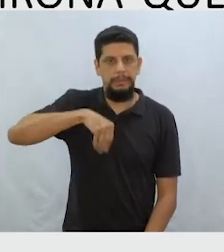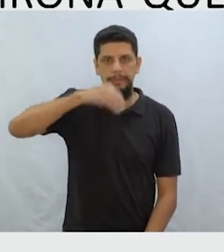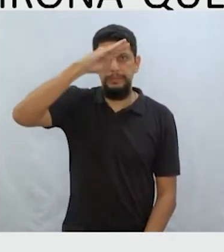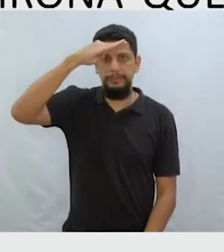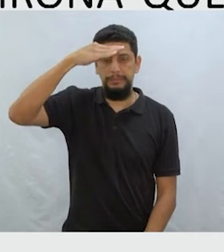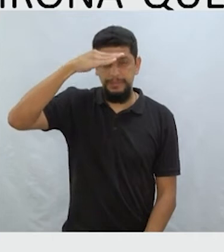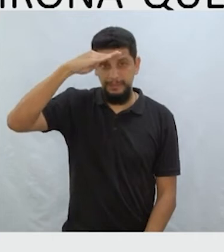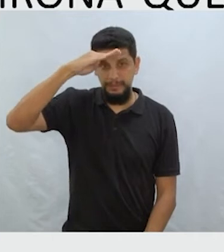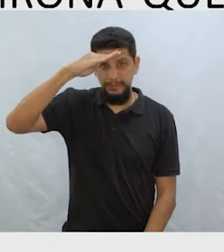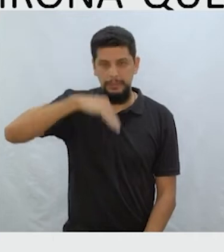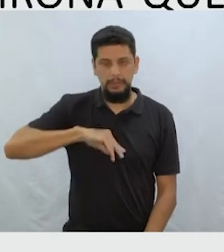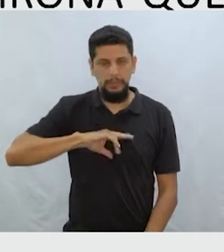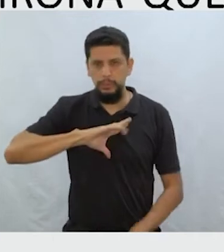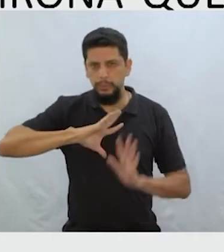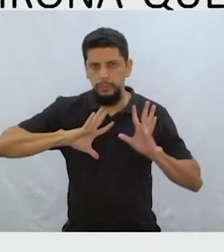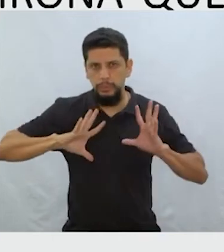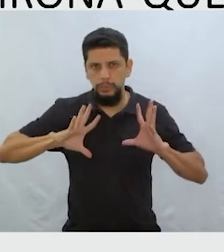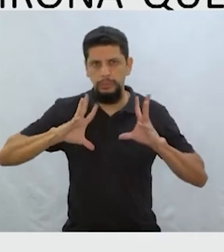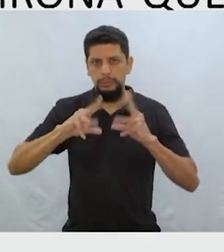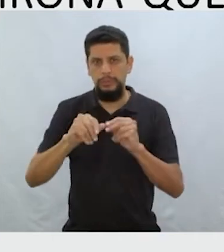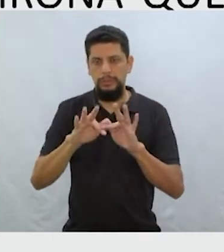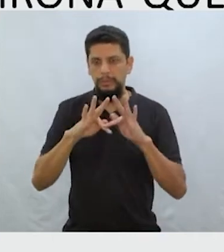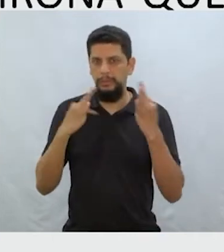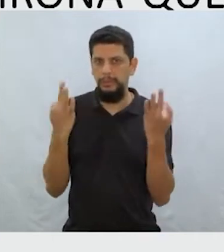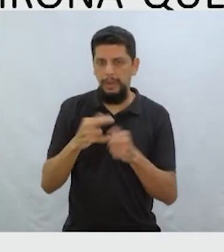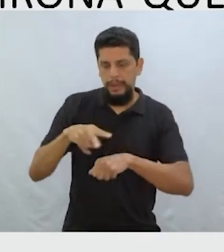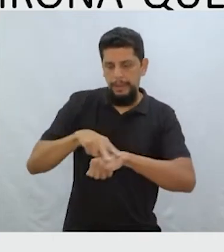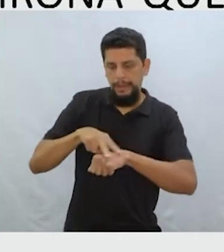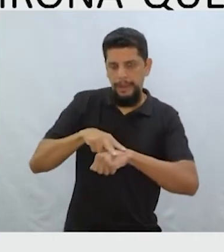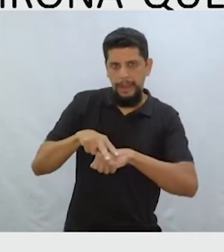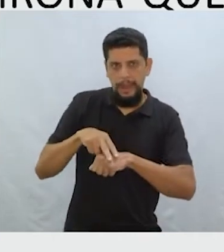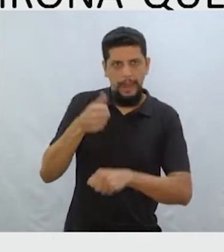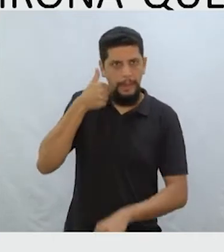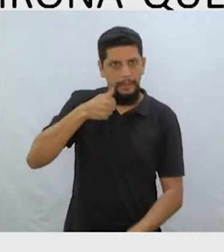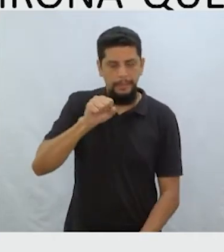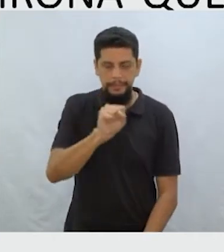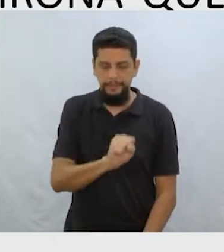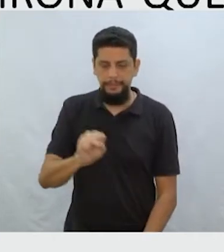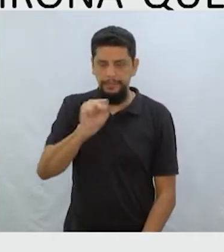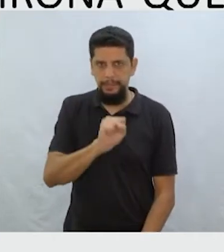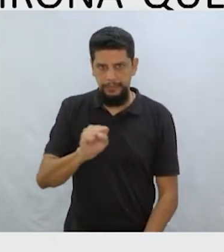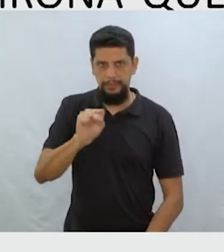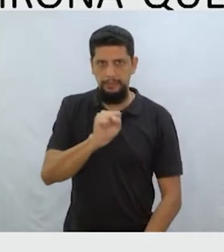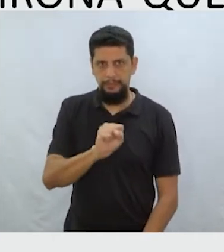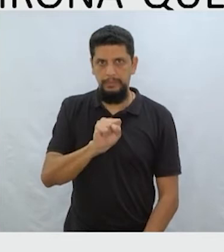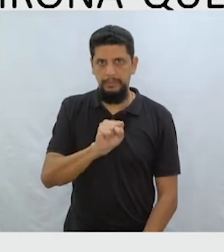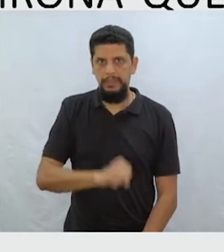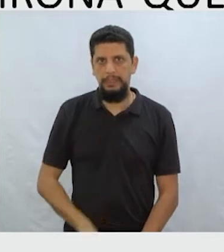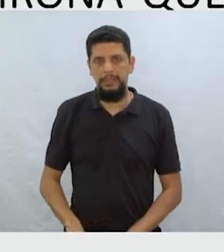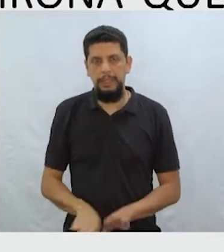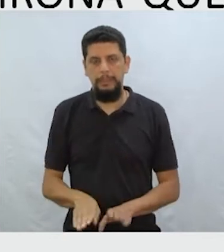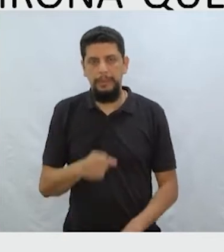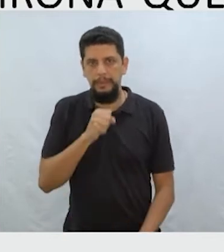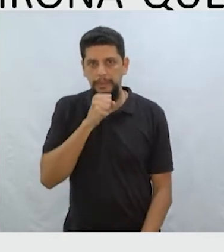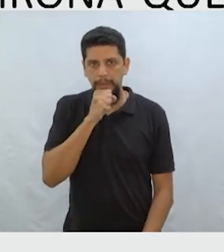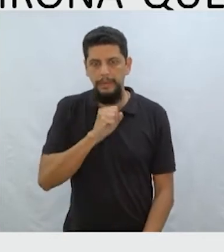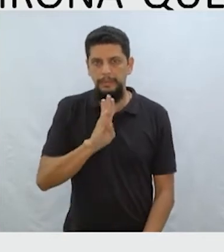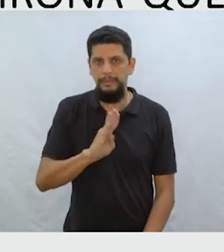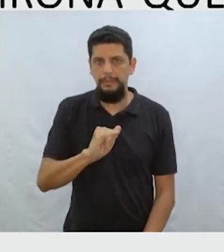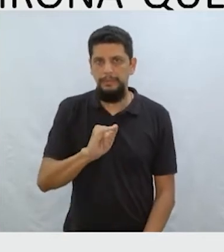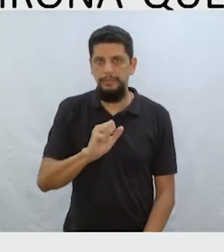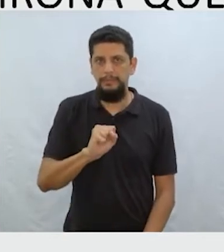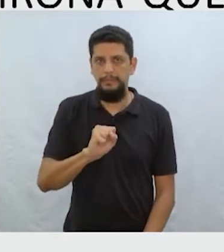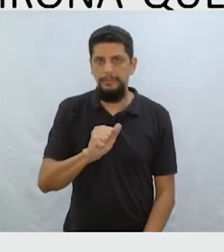sobrinhos afiliados a comadre que com que ficou viúva a solterona que era irmã da vó da Mariquinha e o bisavó